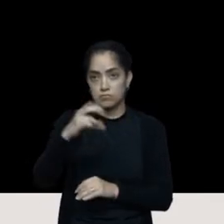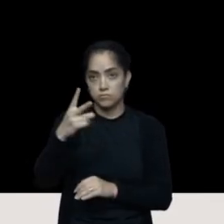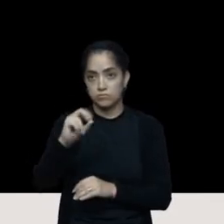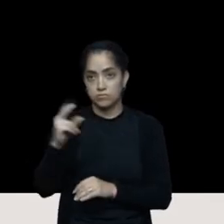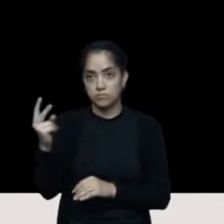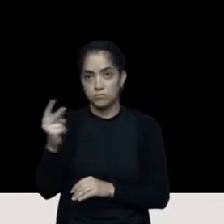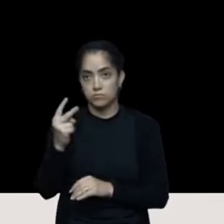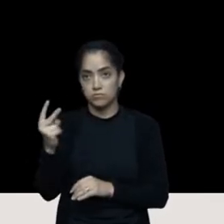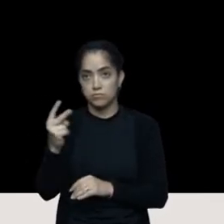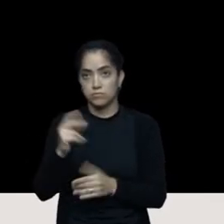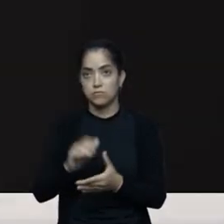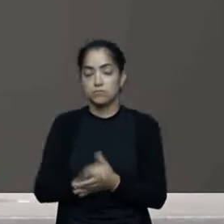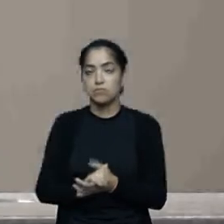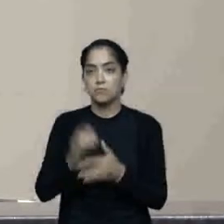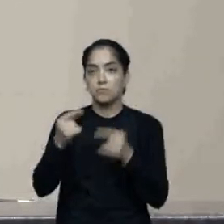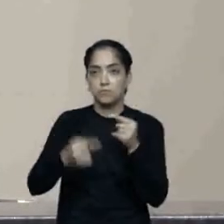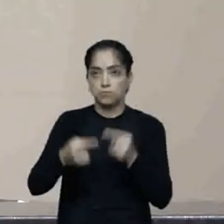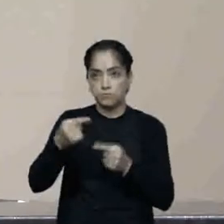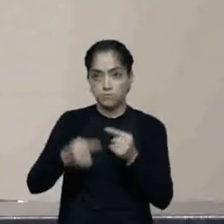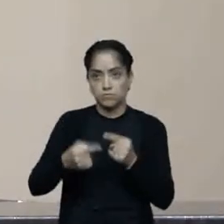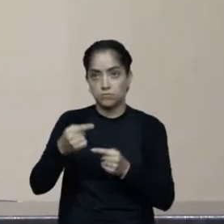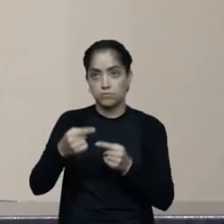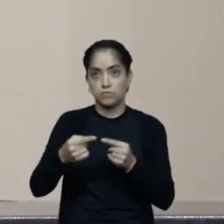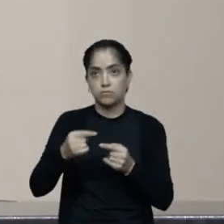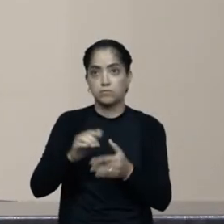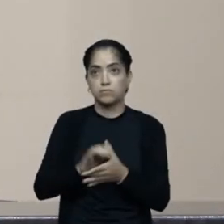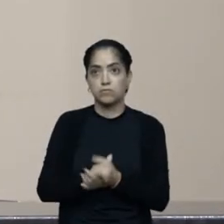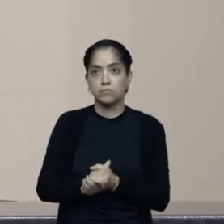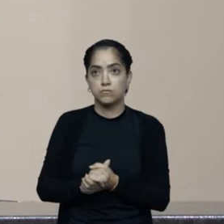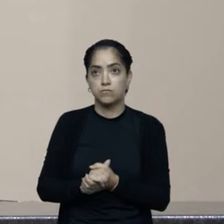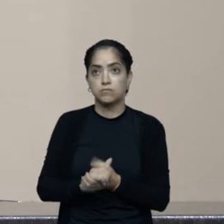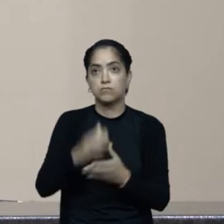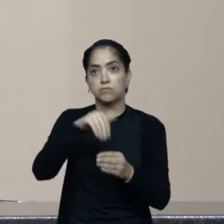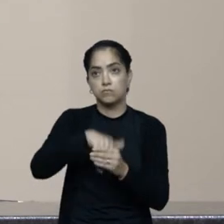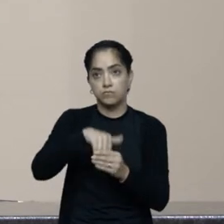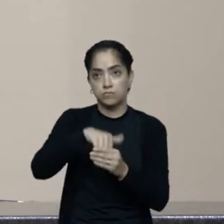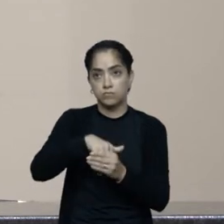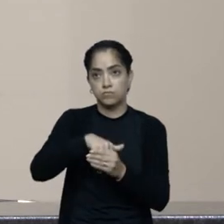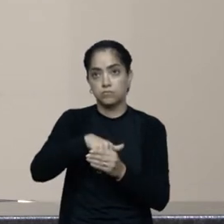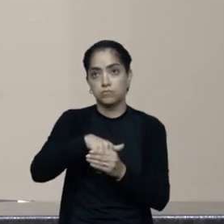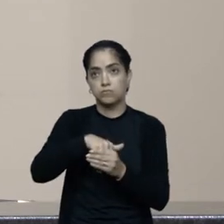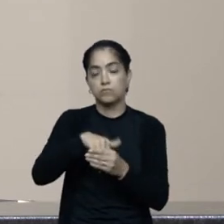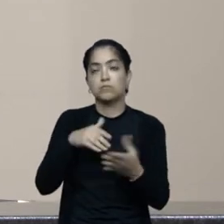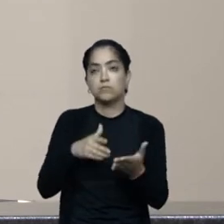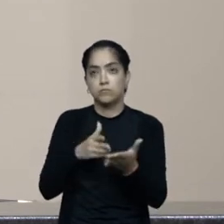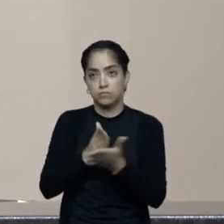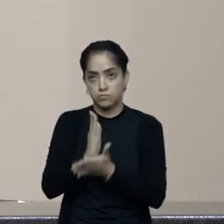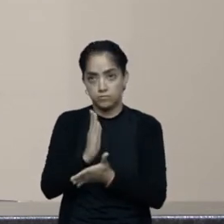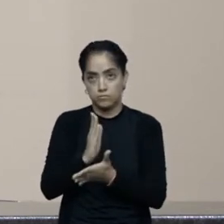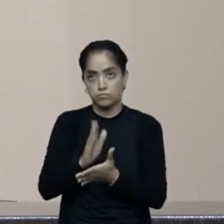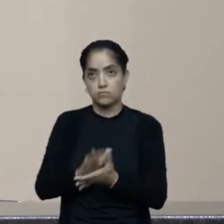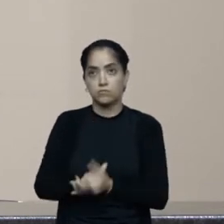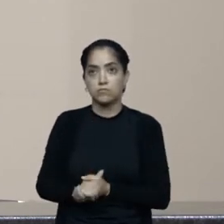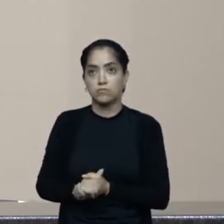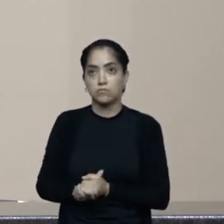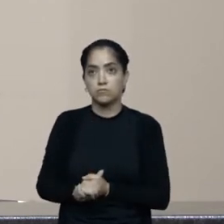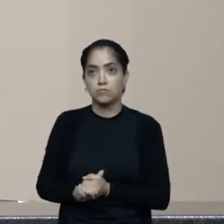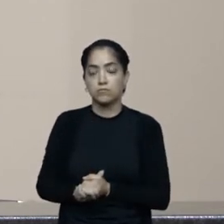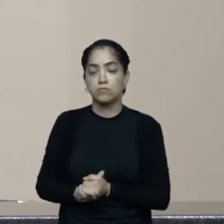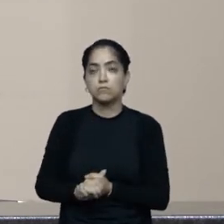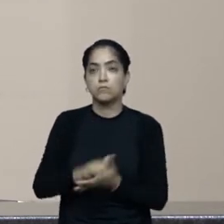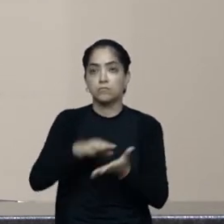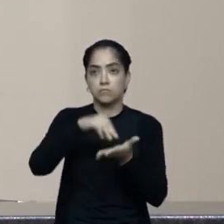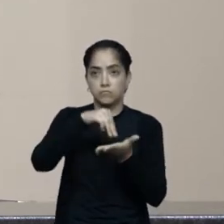009/2022. Em discussão. Em votação. Aprovado. Moções.